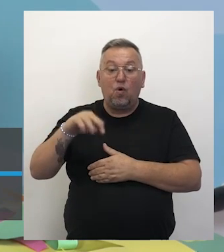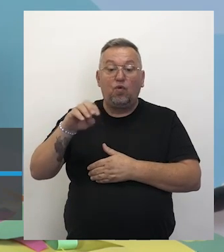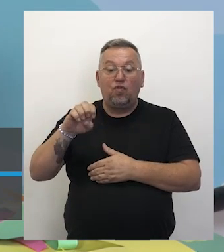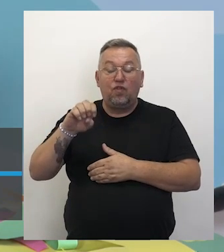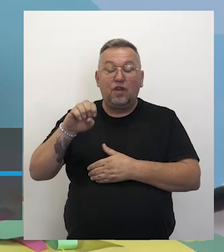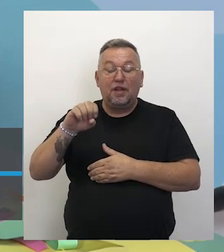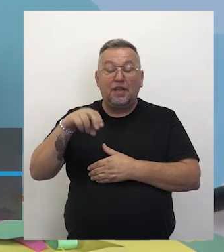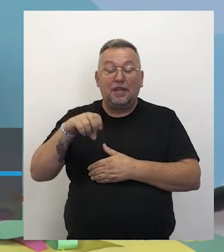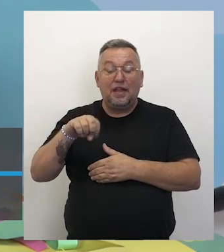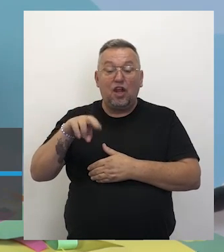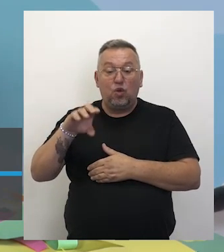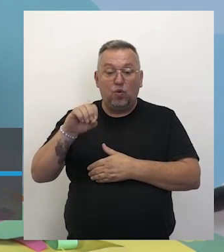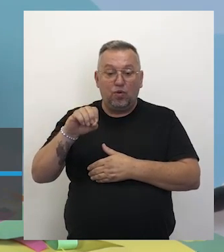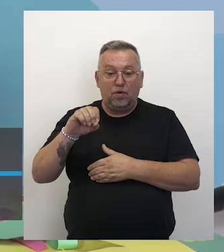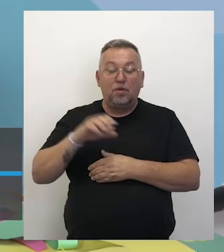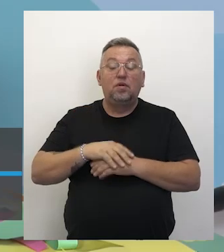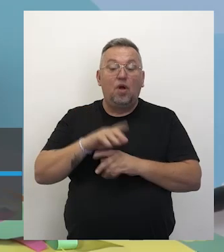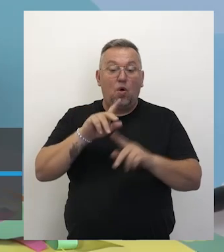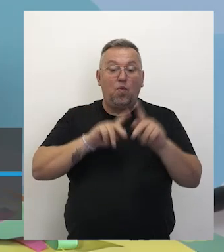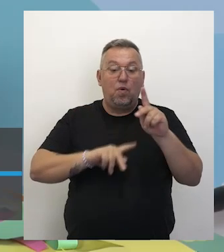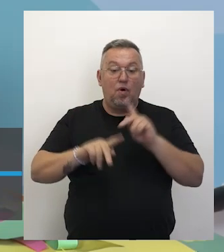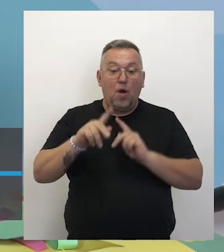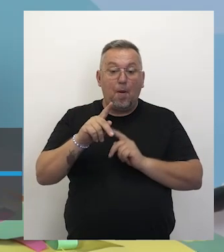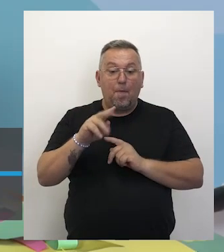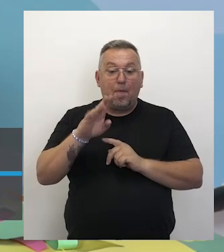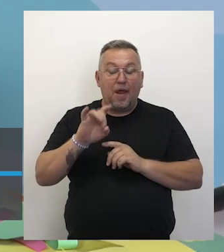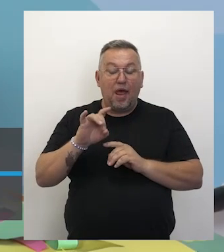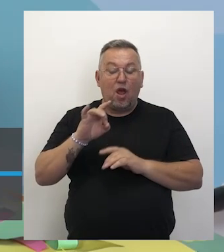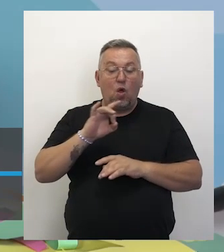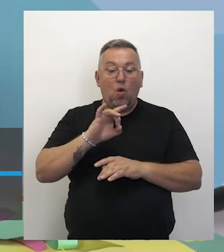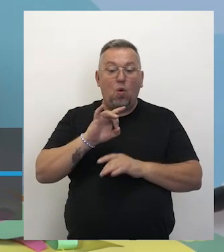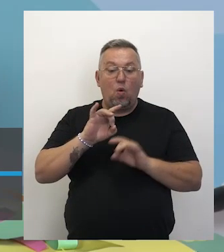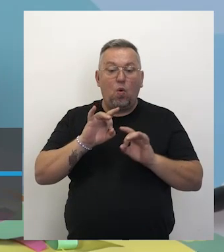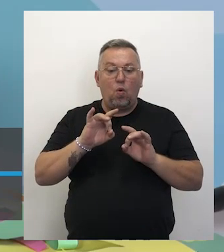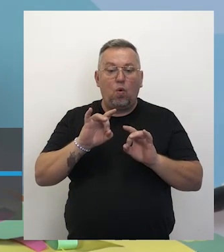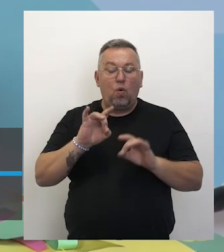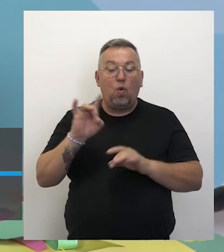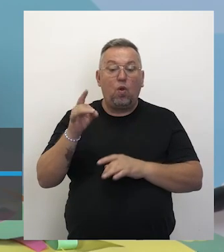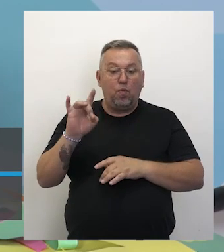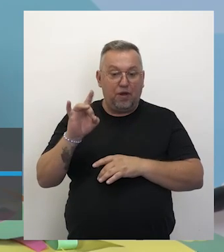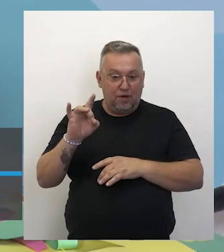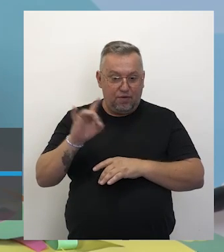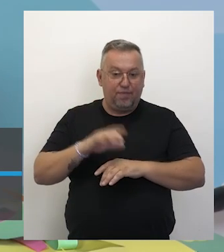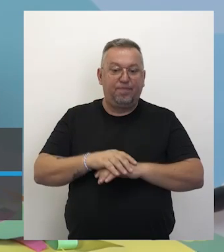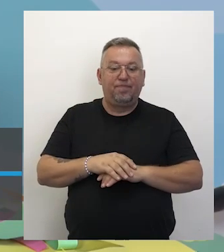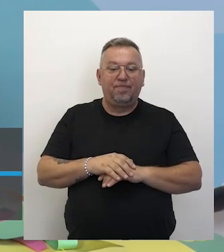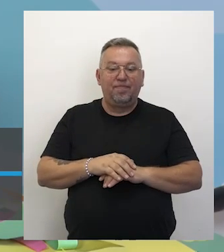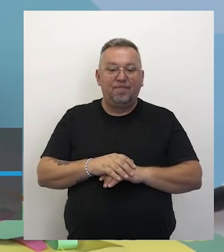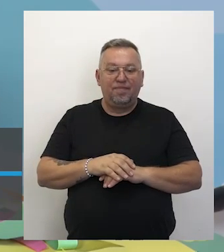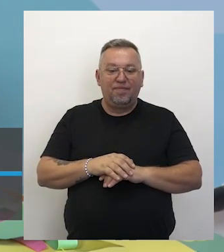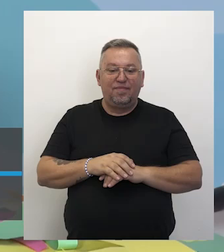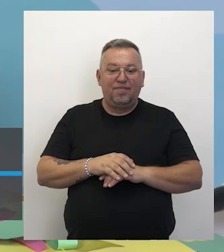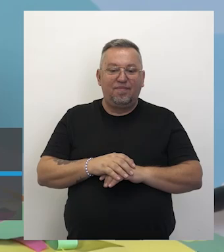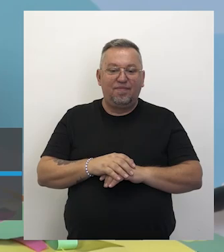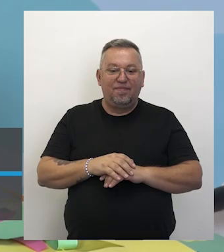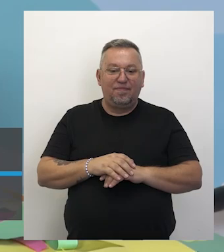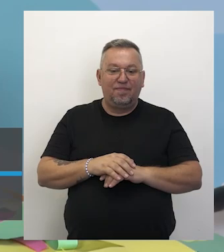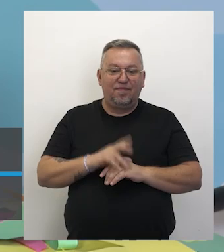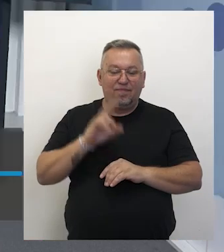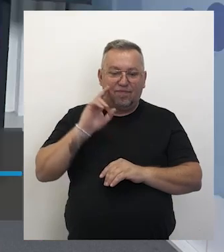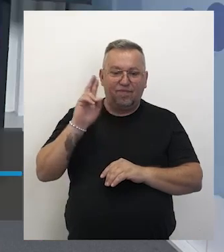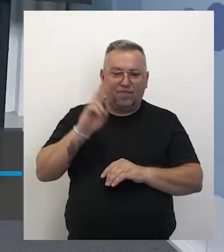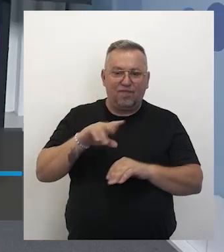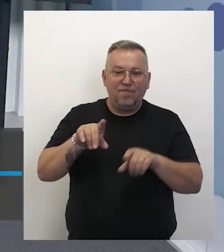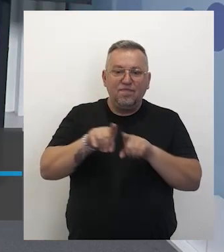povos pré-colombianos. Legal. Estamos nos bom dias, vamos lá, turma. Bom dia, eu vi aí alguém